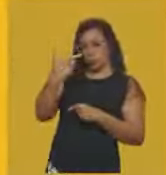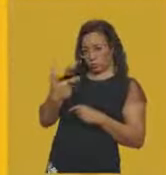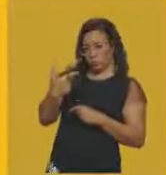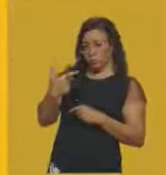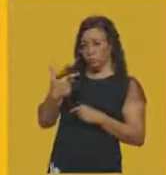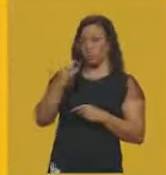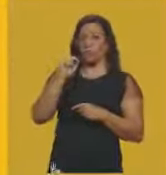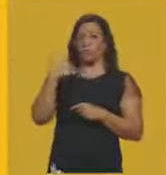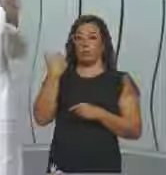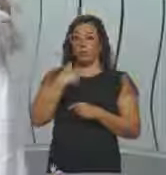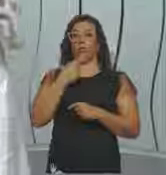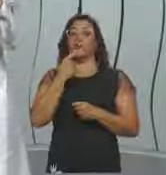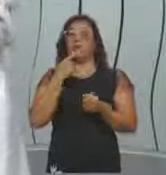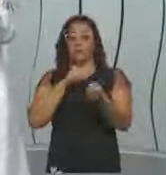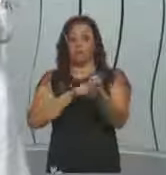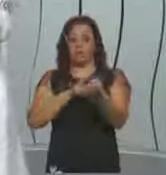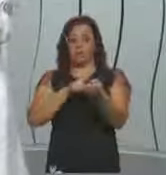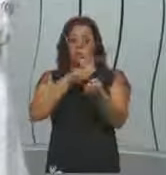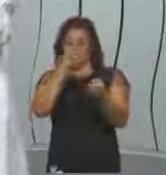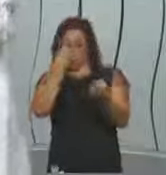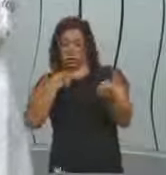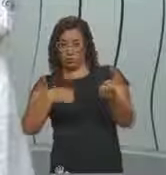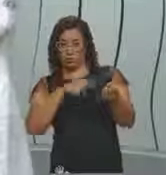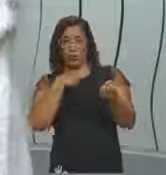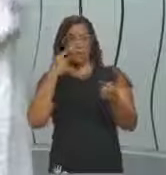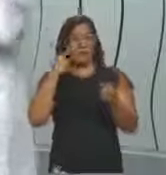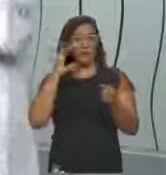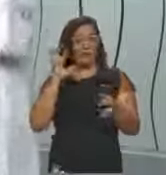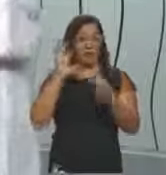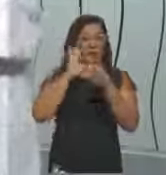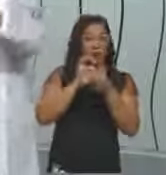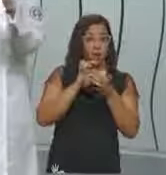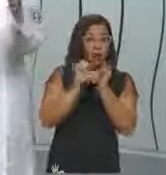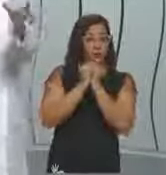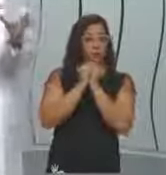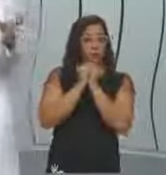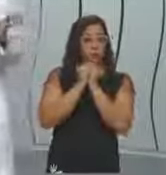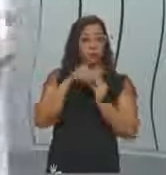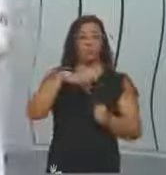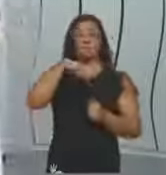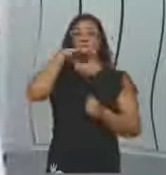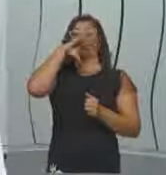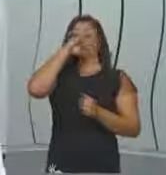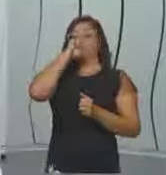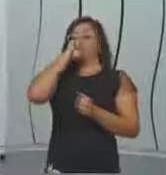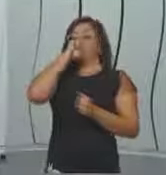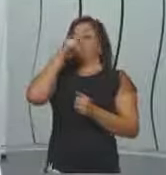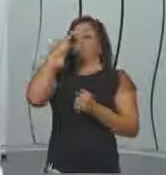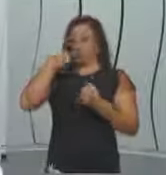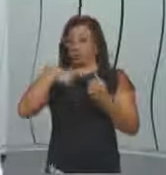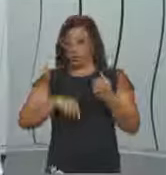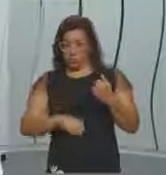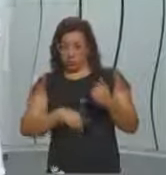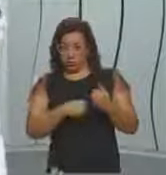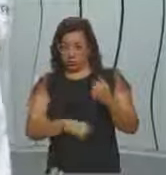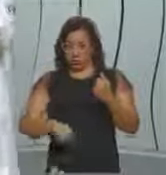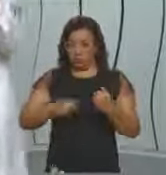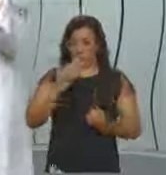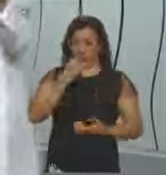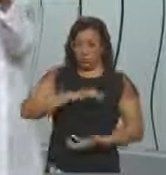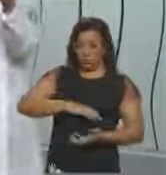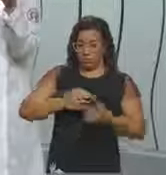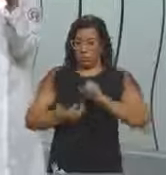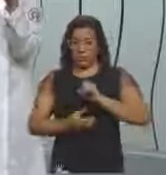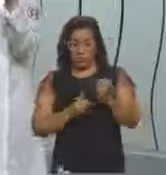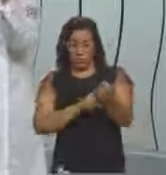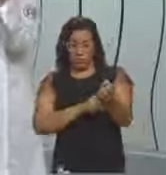sistema circulatório. Então, existe uma integração entre respiratório, circulatório, digestório, circulatório.